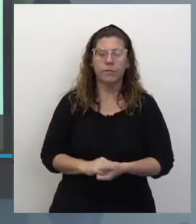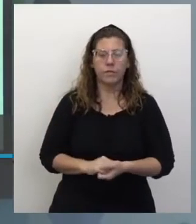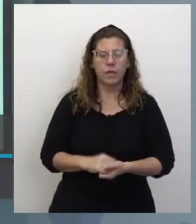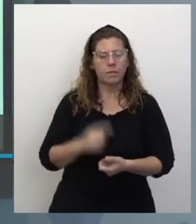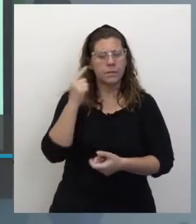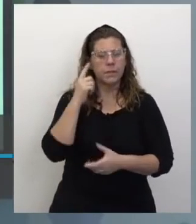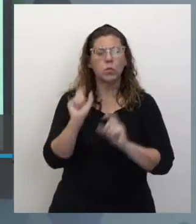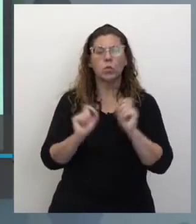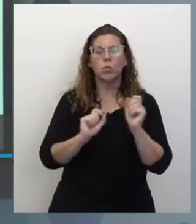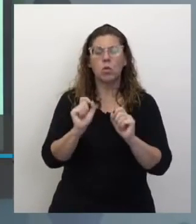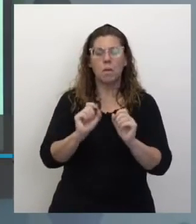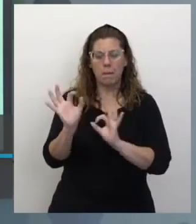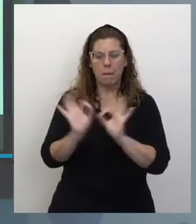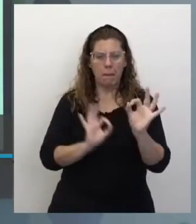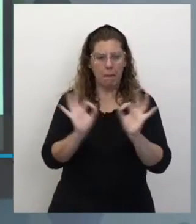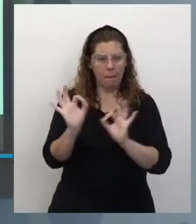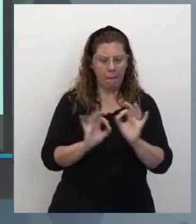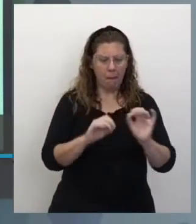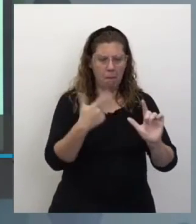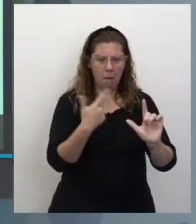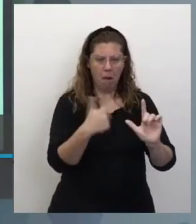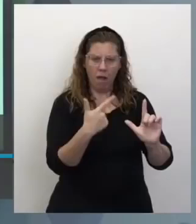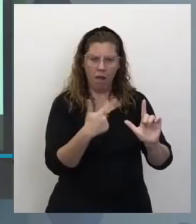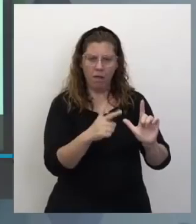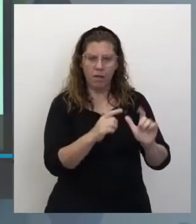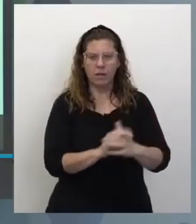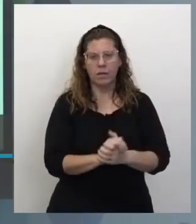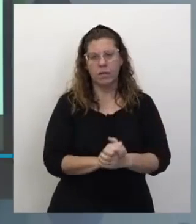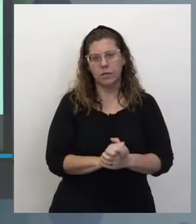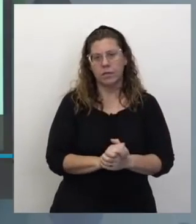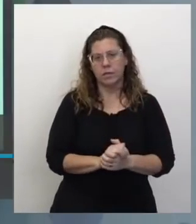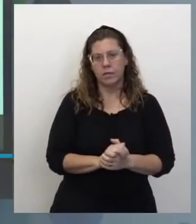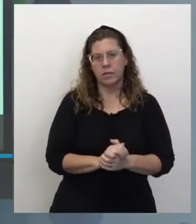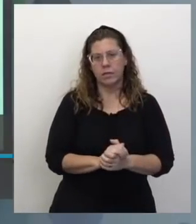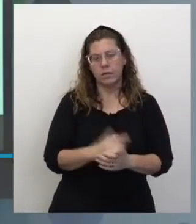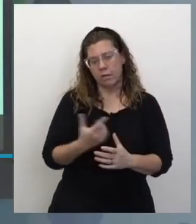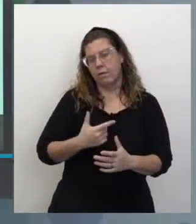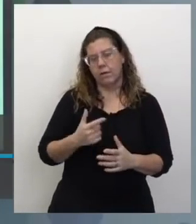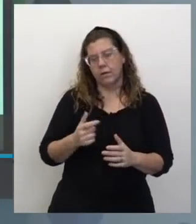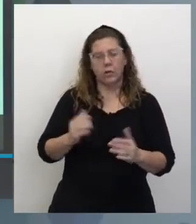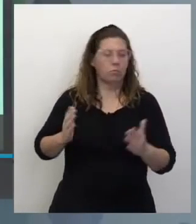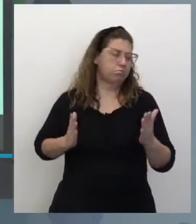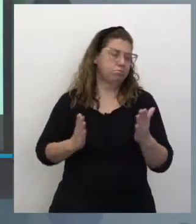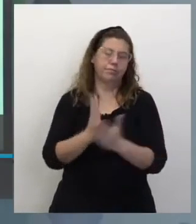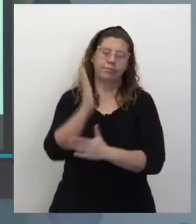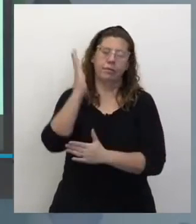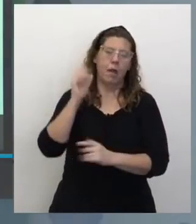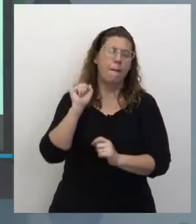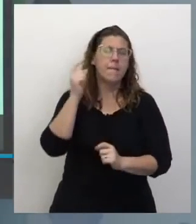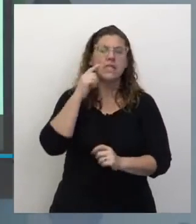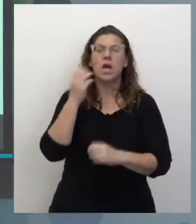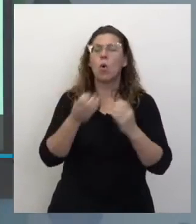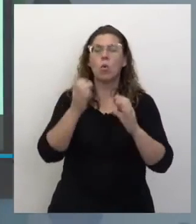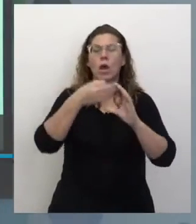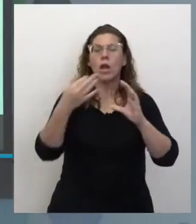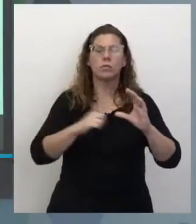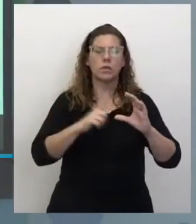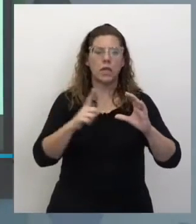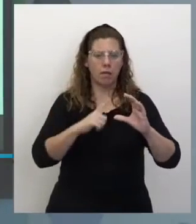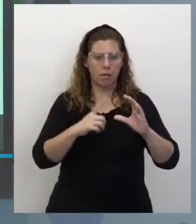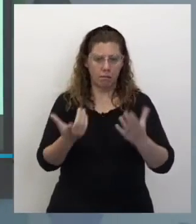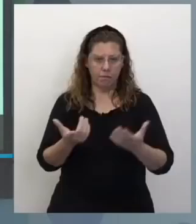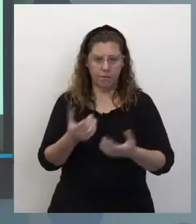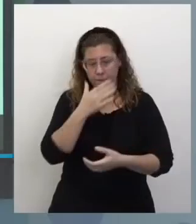pensar o quê? Quando você cria um meme, e aí você quiser, lógico que você quer criar um meme de sucesso. Você tem que pensar em quais características que esse meme